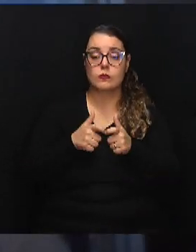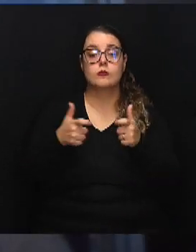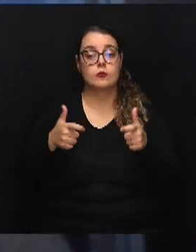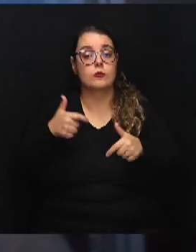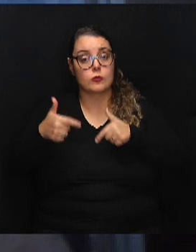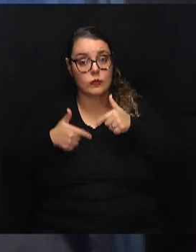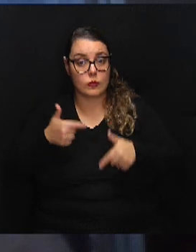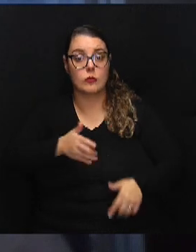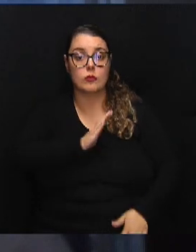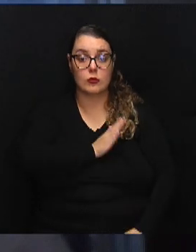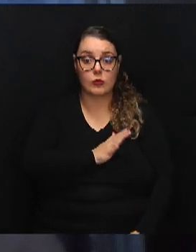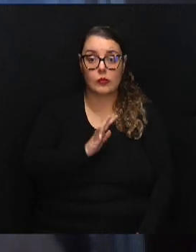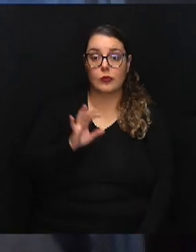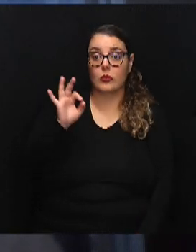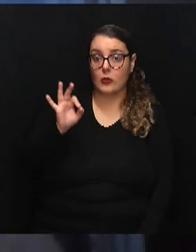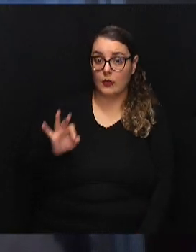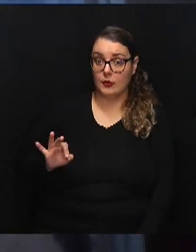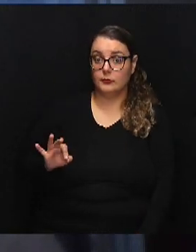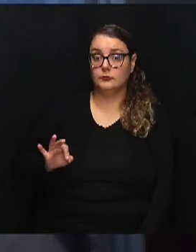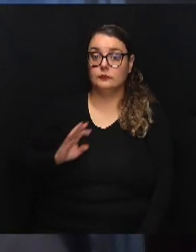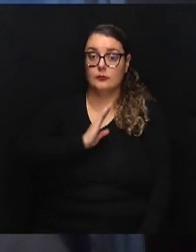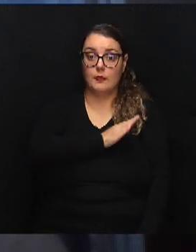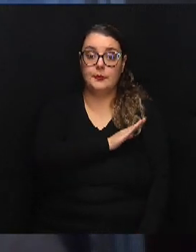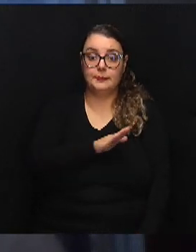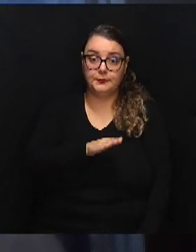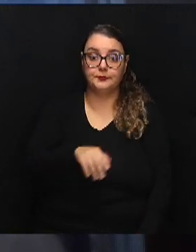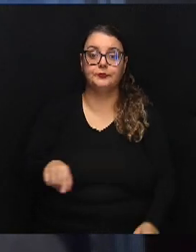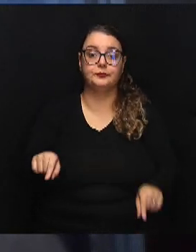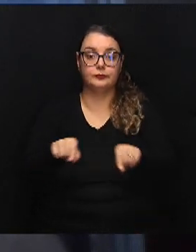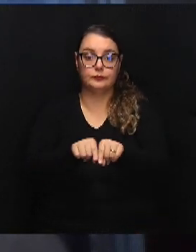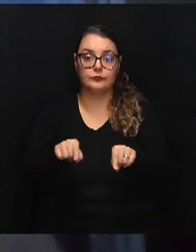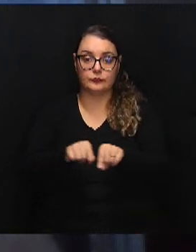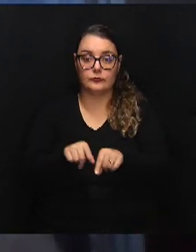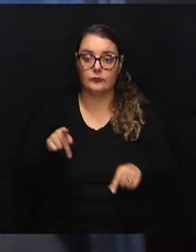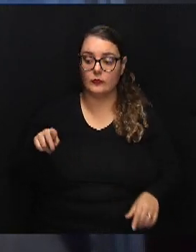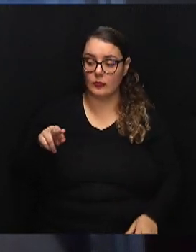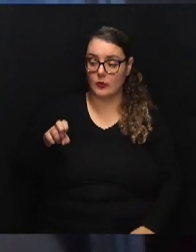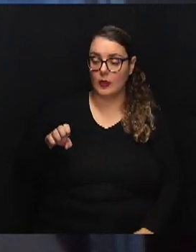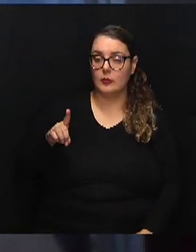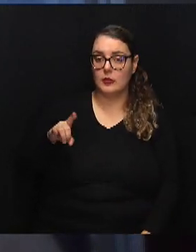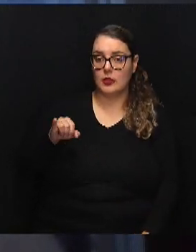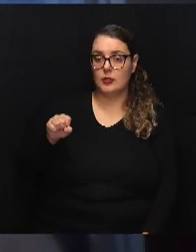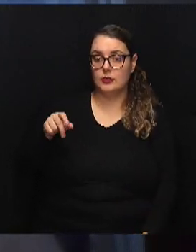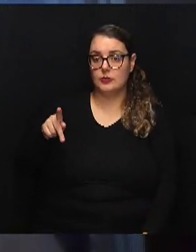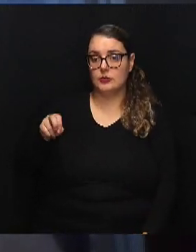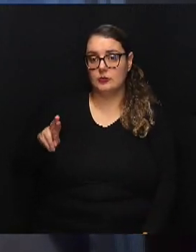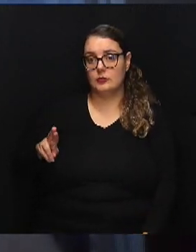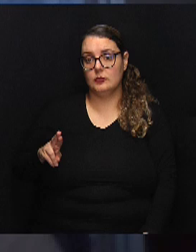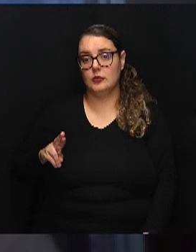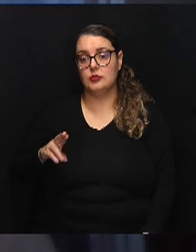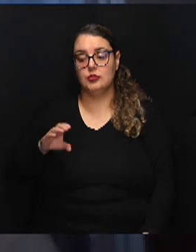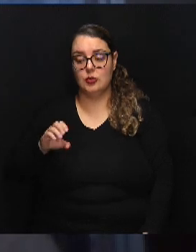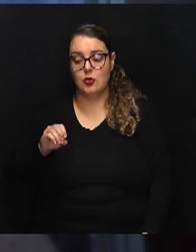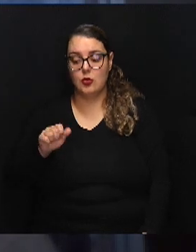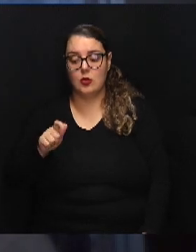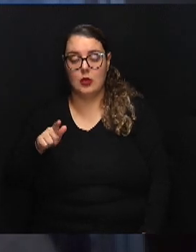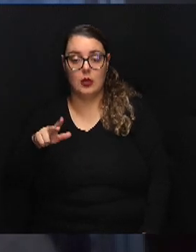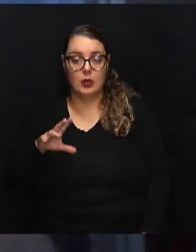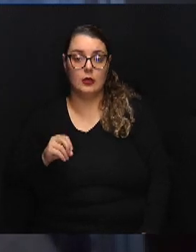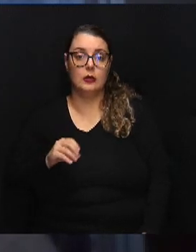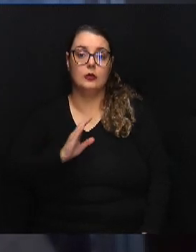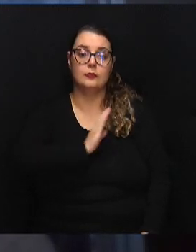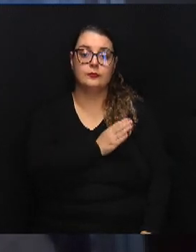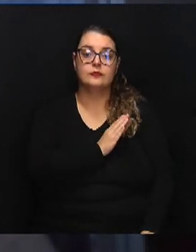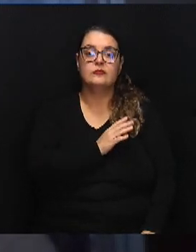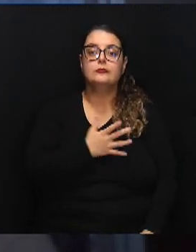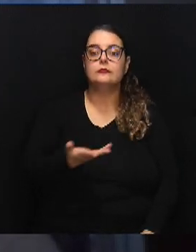trabalho cardíaco e a chance de infarto, e também predispor a coágulos dentro do coração. Eles predispõem um processo